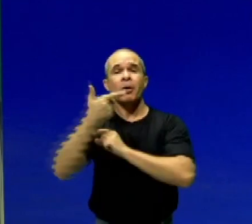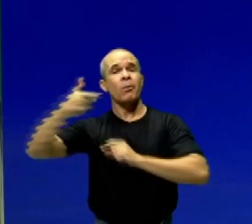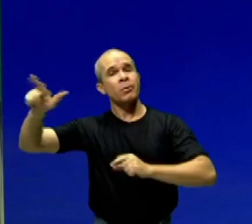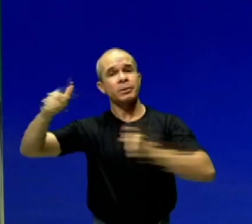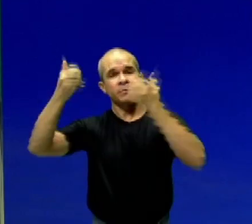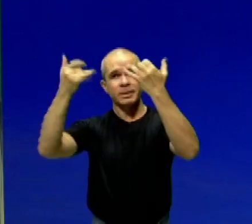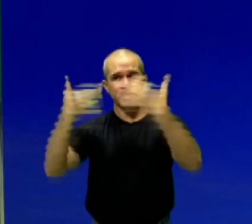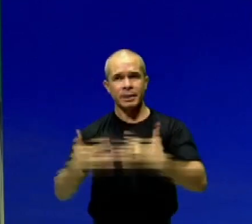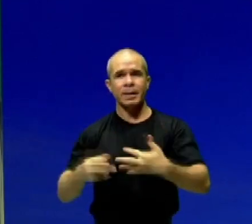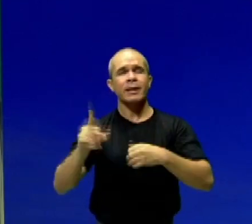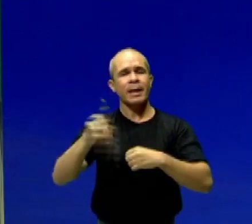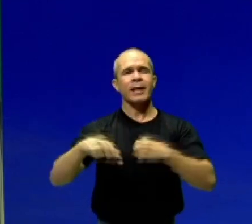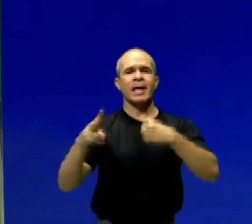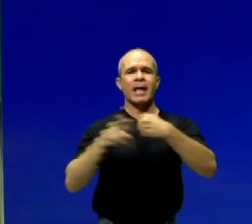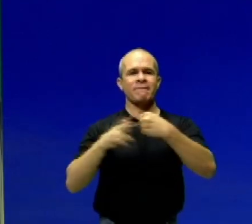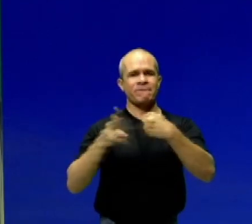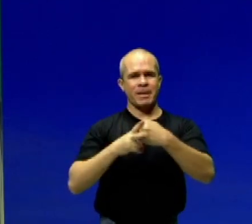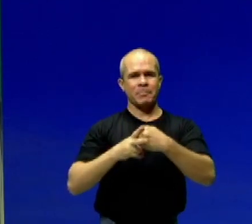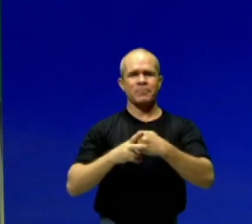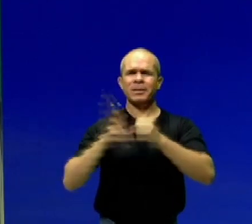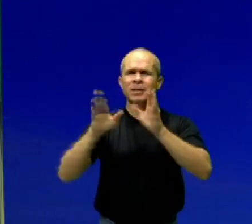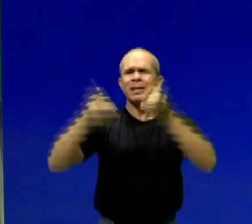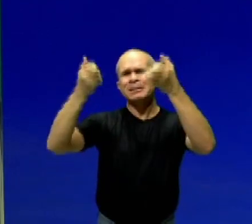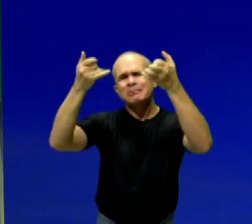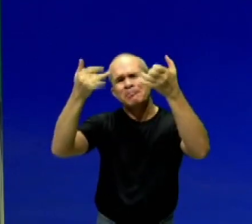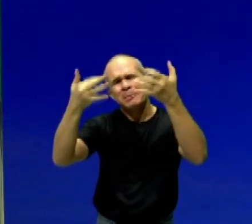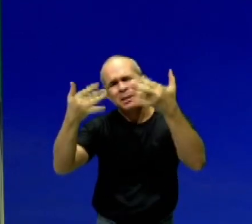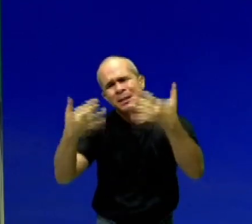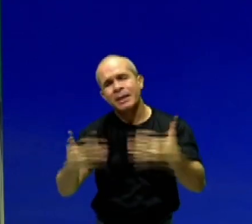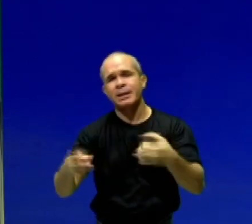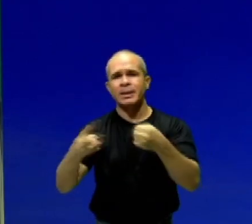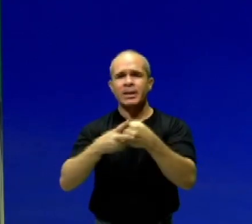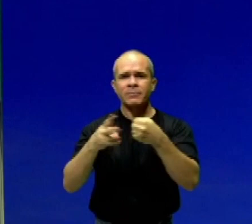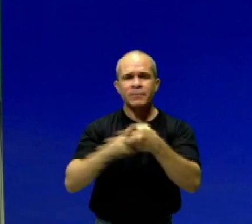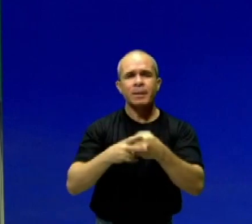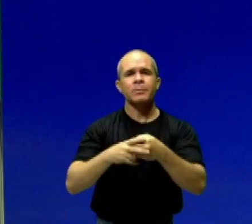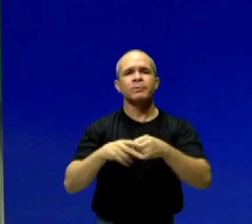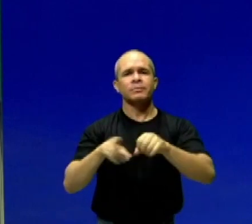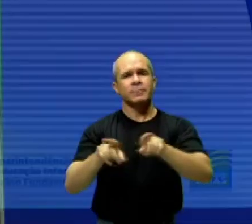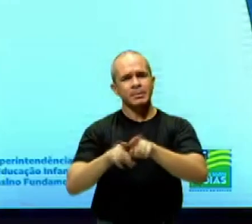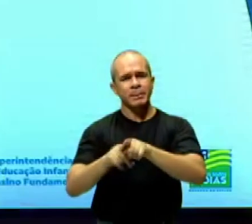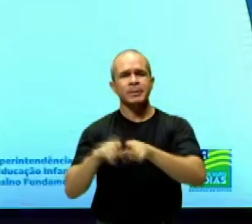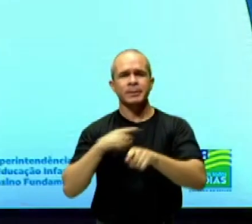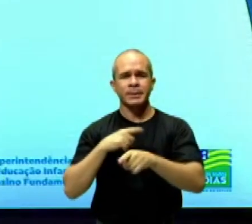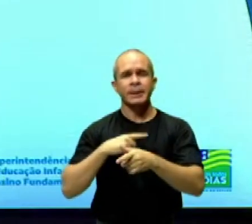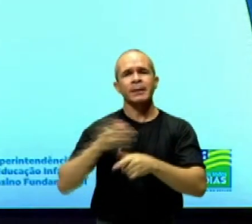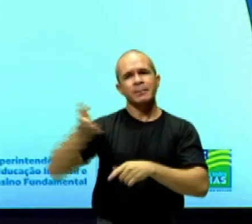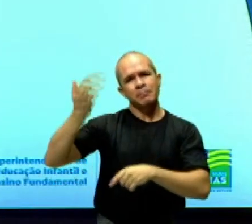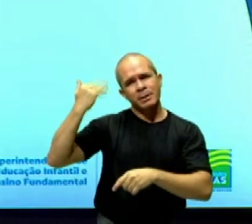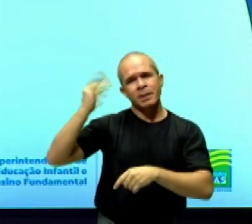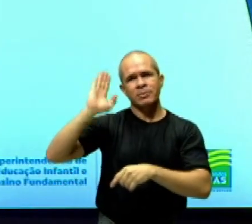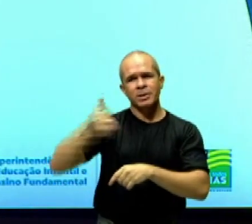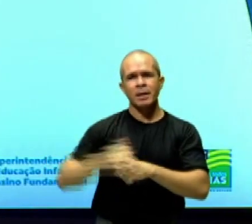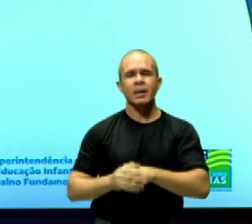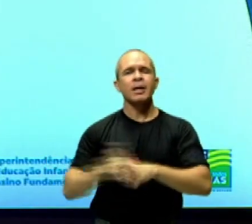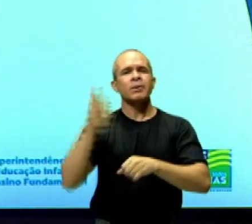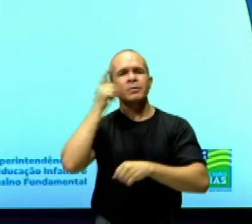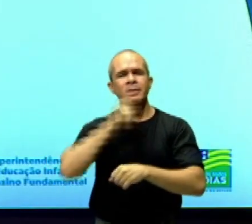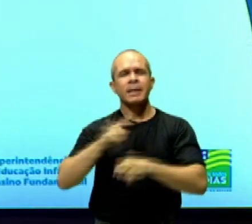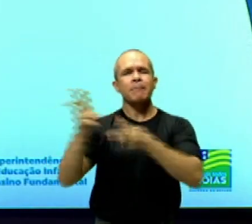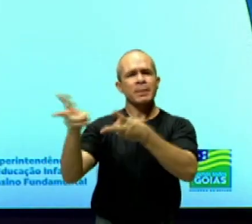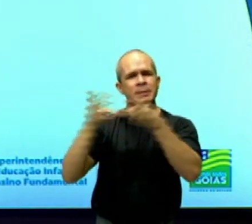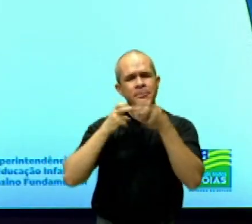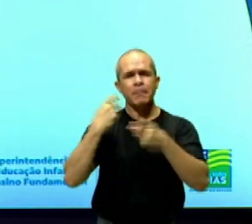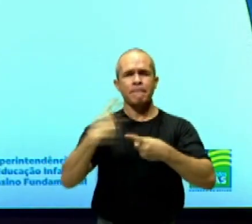são os verbs, que nós estamos falando sobre eles há muito tempo, para você ver o tempo verbal. Então, você já é capaz de ver o que servem os